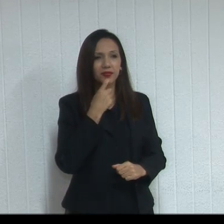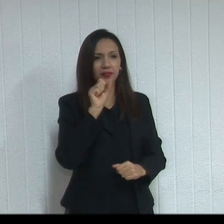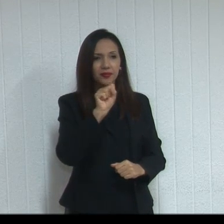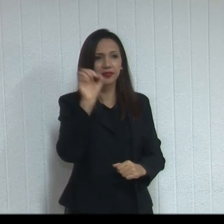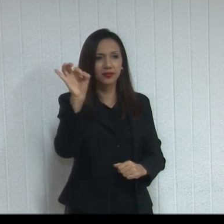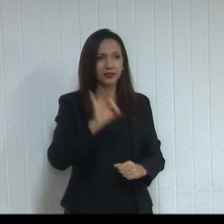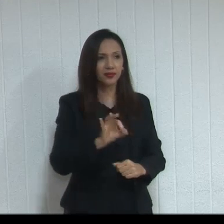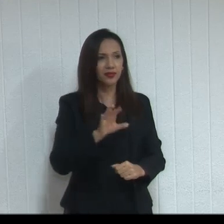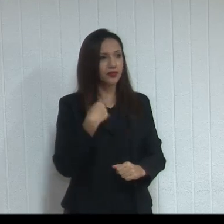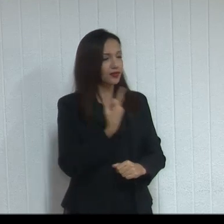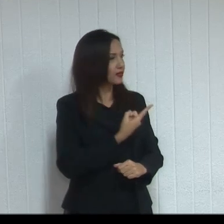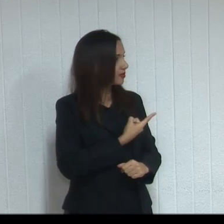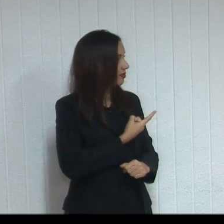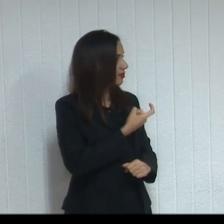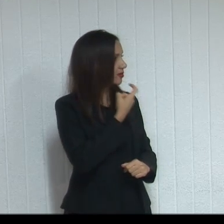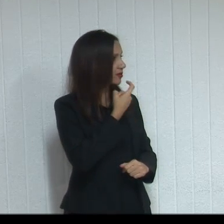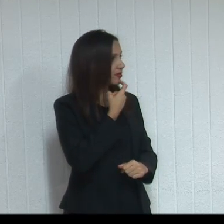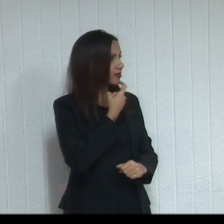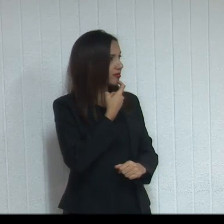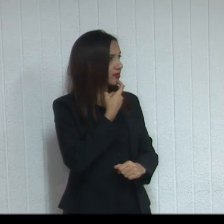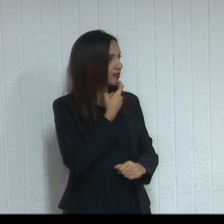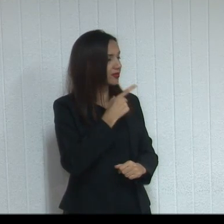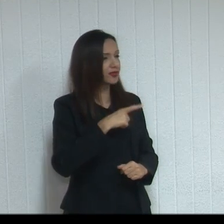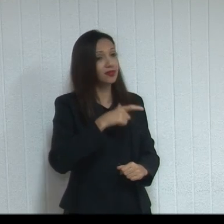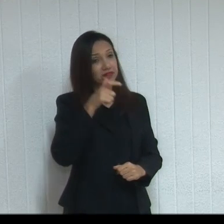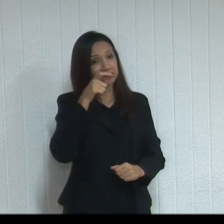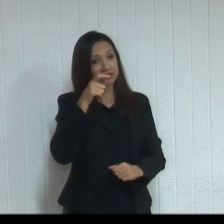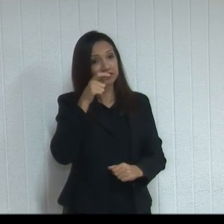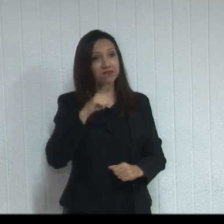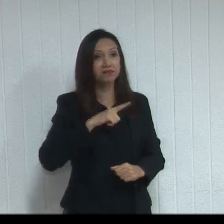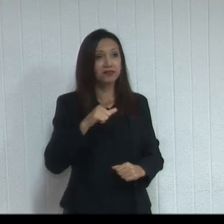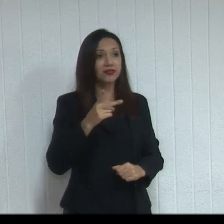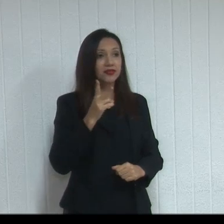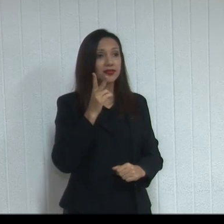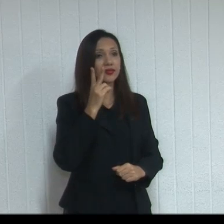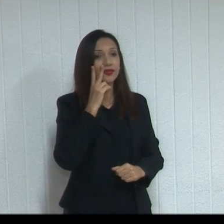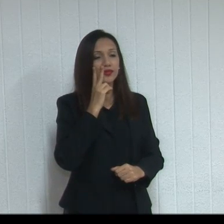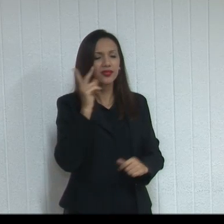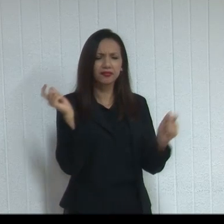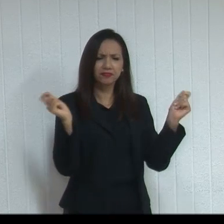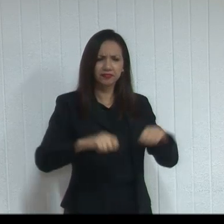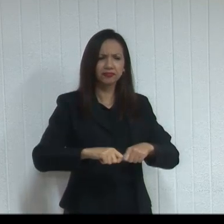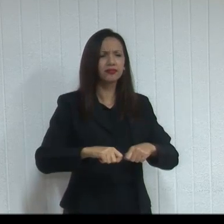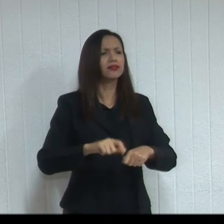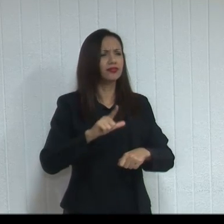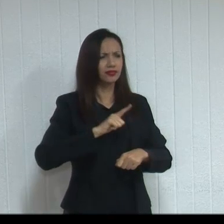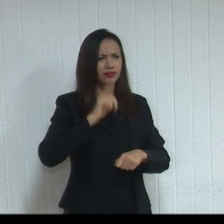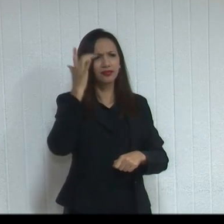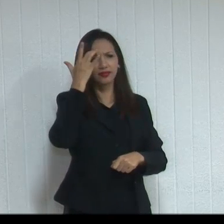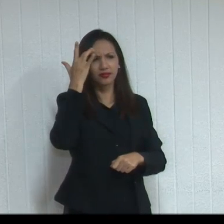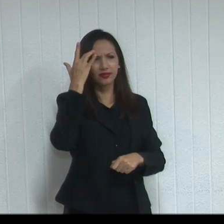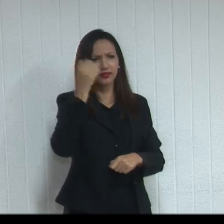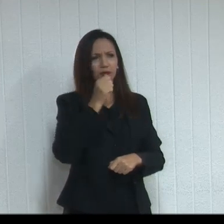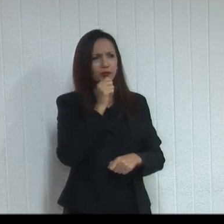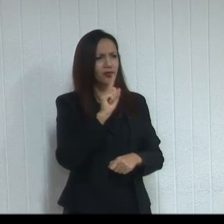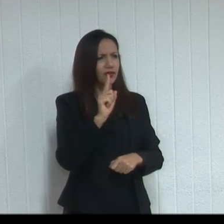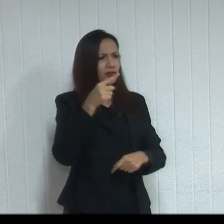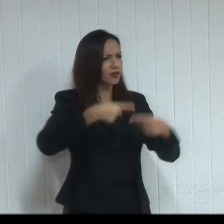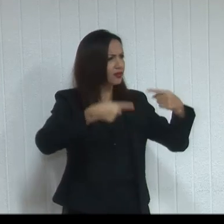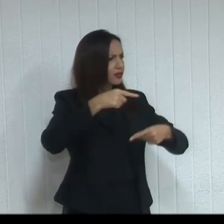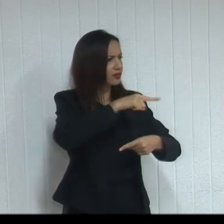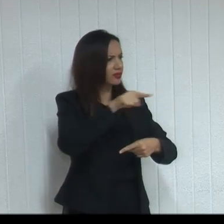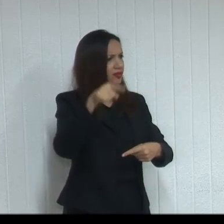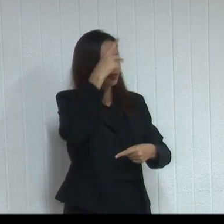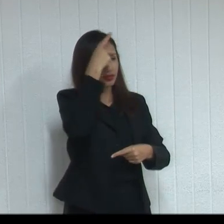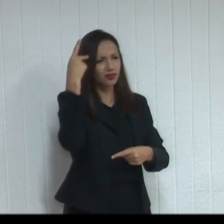8%. Sendo que Campinas fez uma coisa interessante, que eu acho que Vinhedo tem gente capacitada. Em nenhum momento aqui eu questiono as